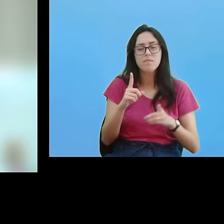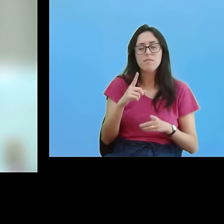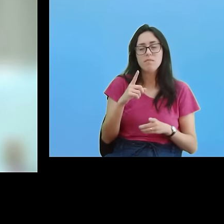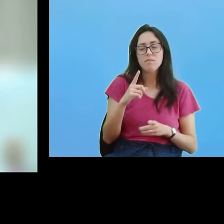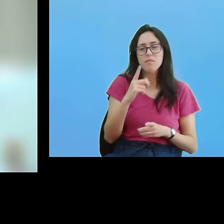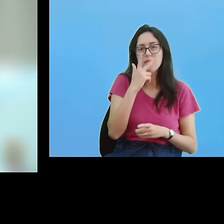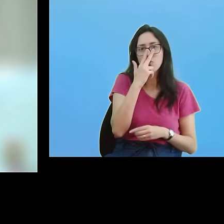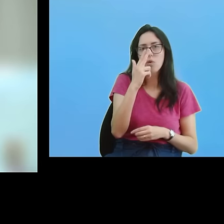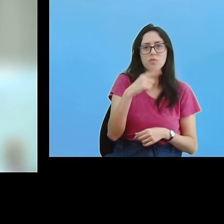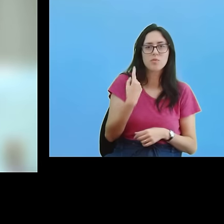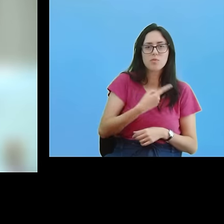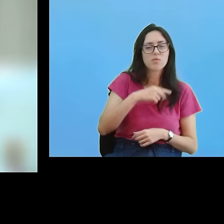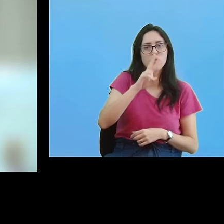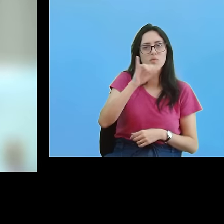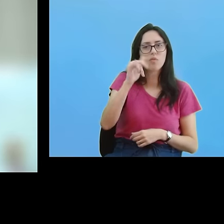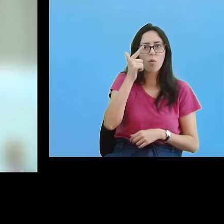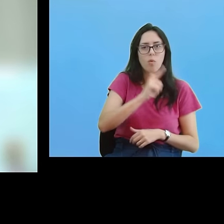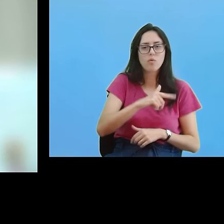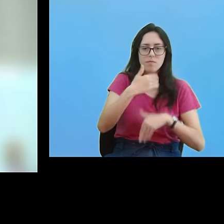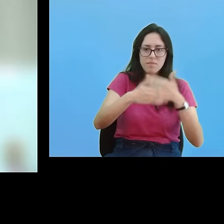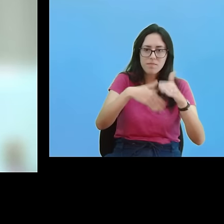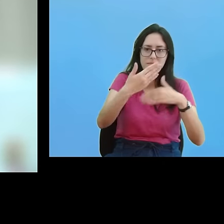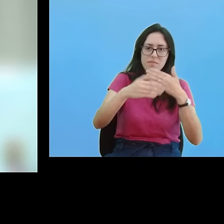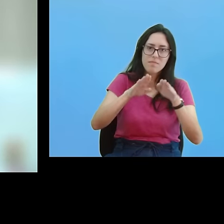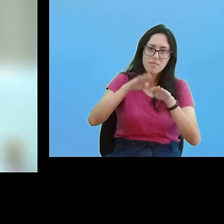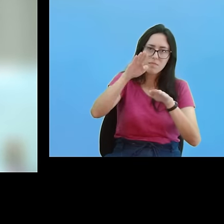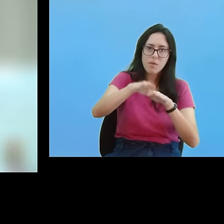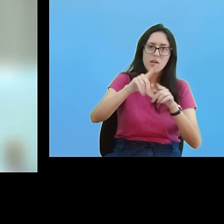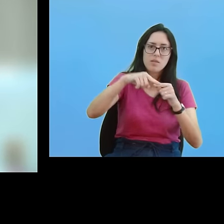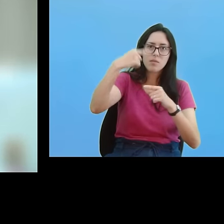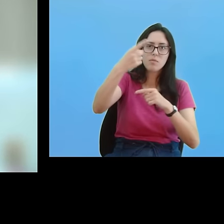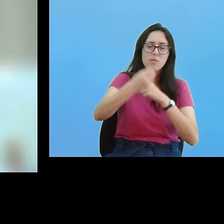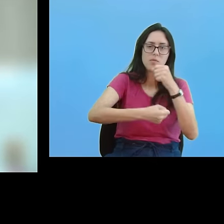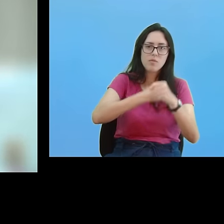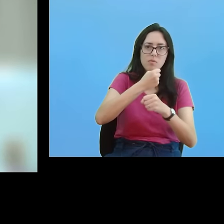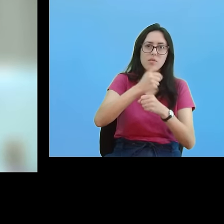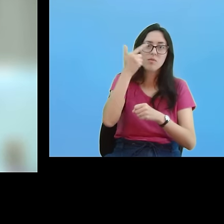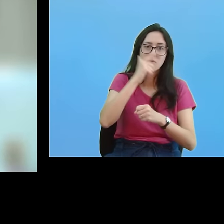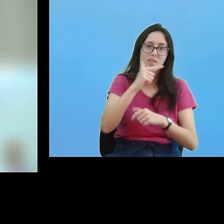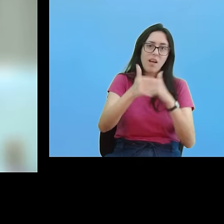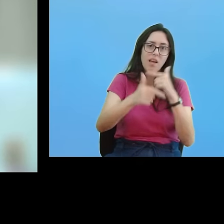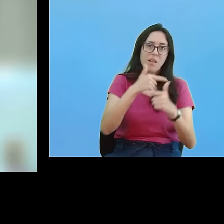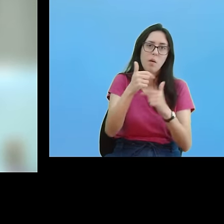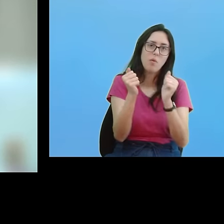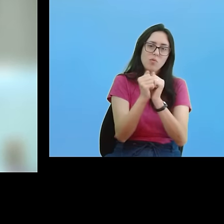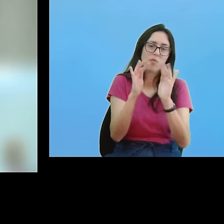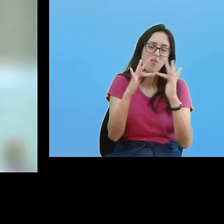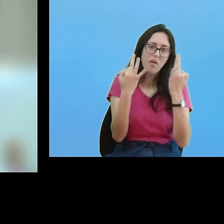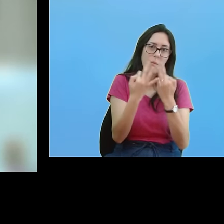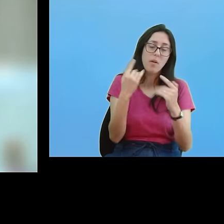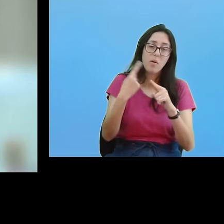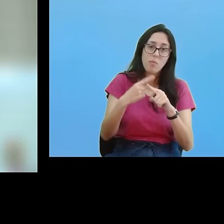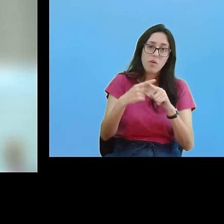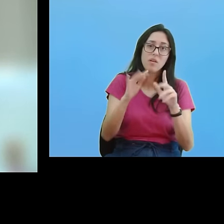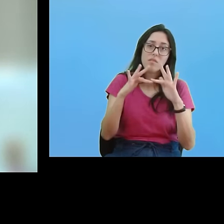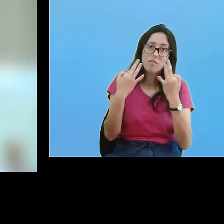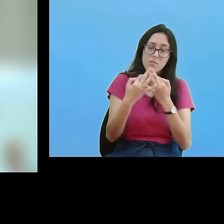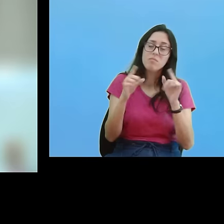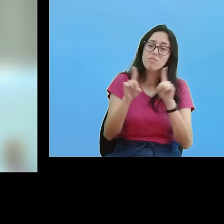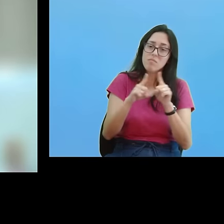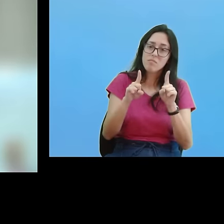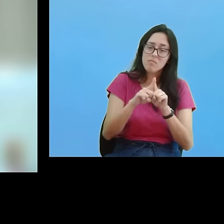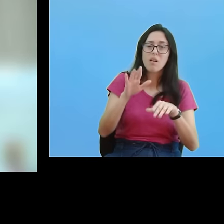vai conseguir, sim, dar alguns passos aí para o próximo ano para fazer um trabalho com as famílias, né? Porque as famílias também vivem processos